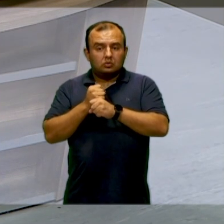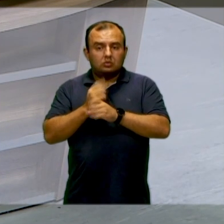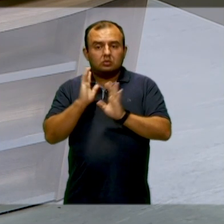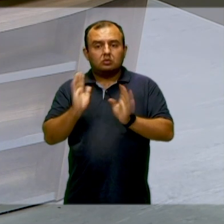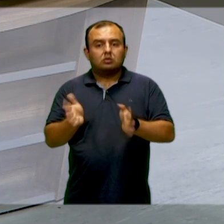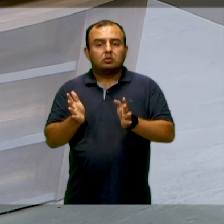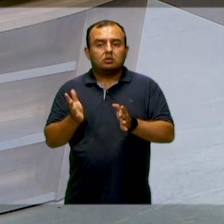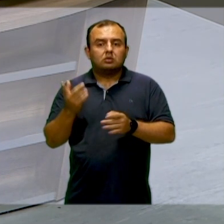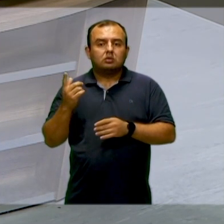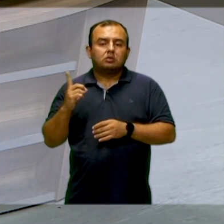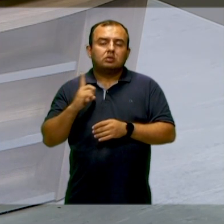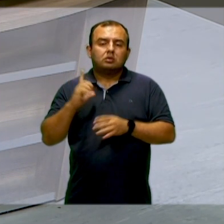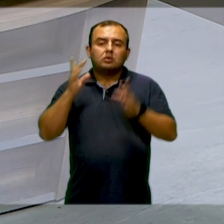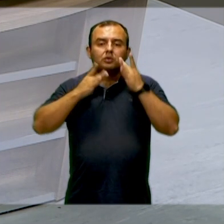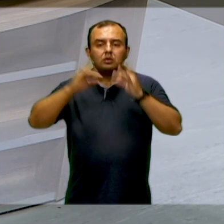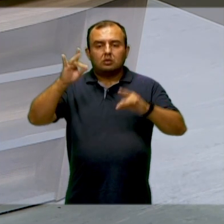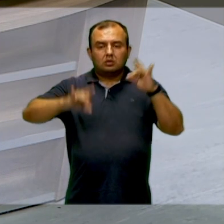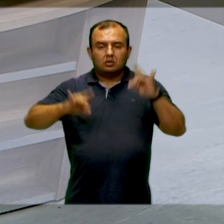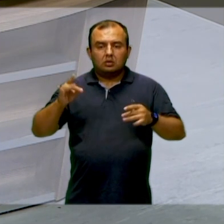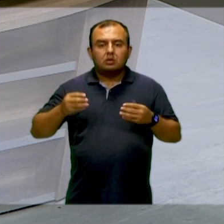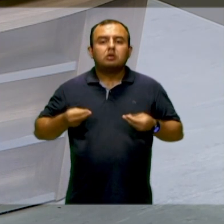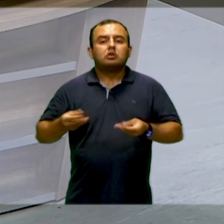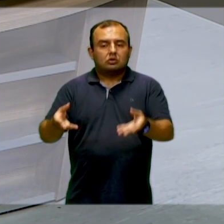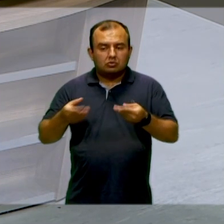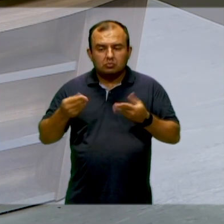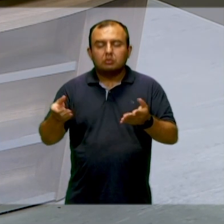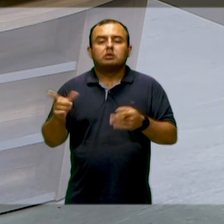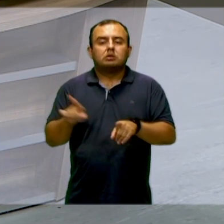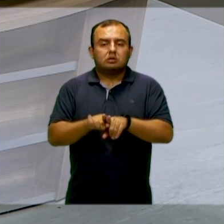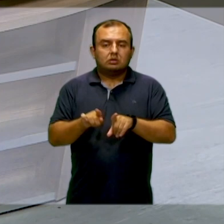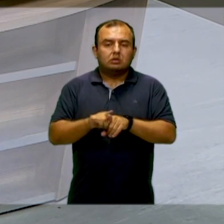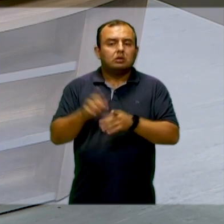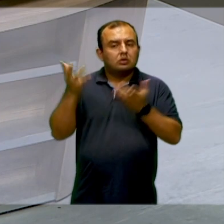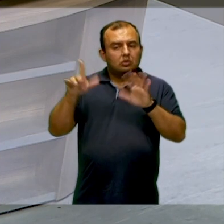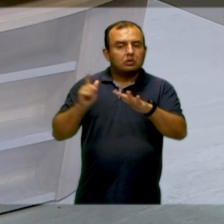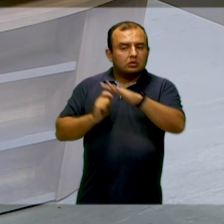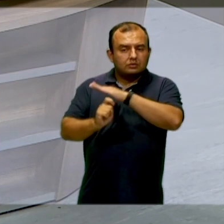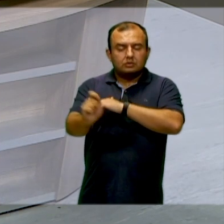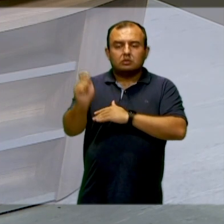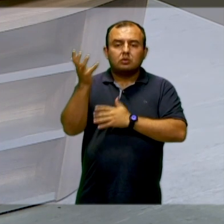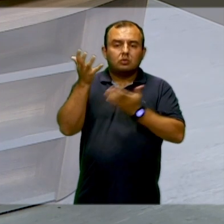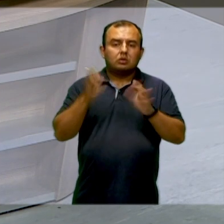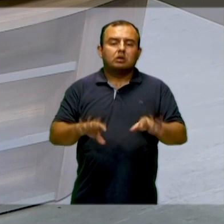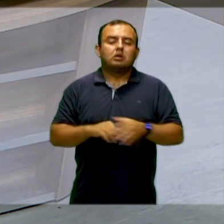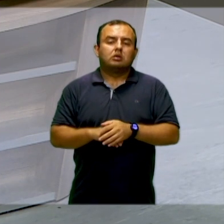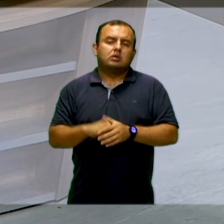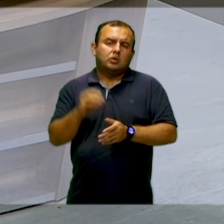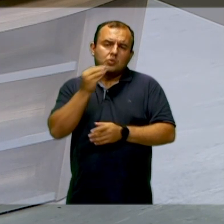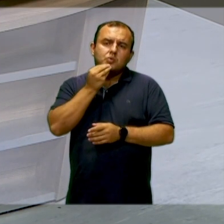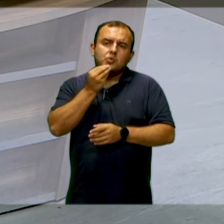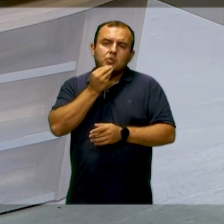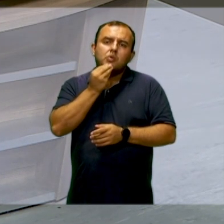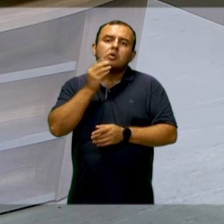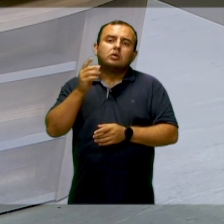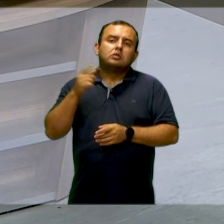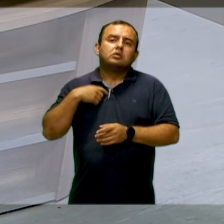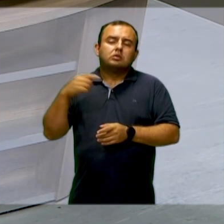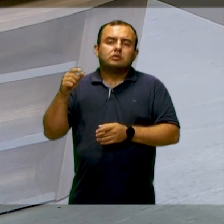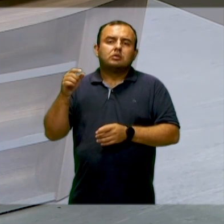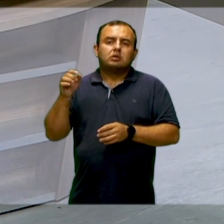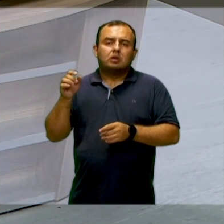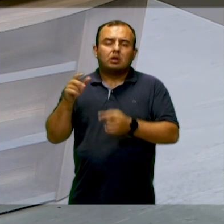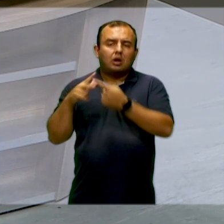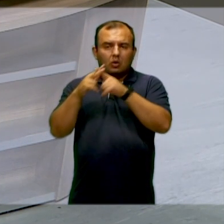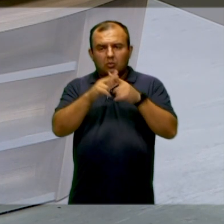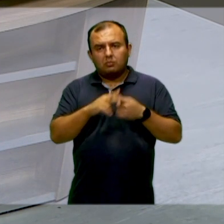faz muito tempo que o teatro, ele dá despesa. E as pessoas não querem investir ali. Então, é lógico, nós vamos ter que arrumar o